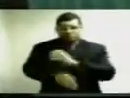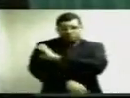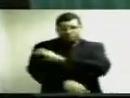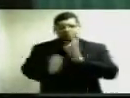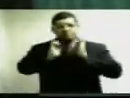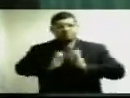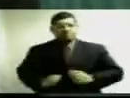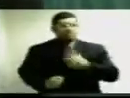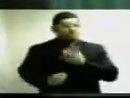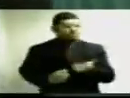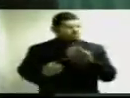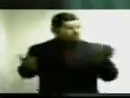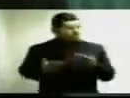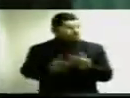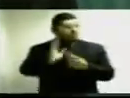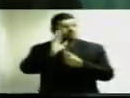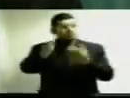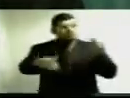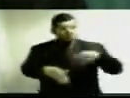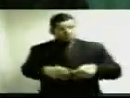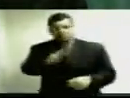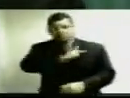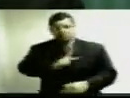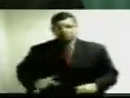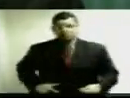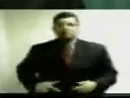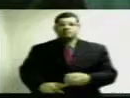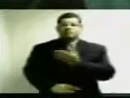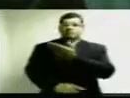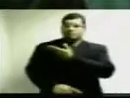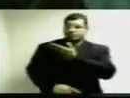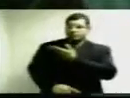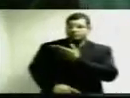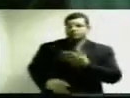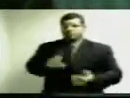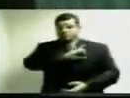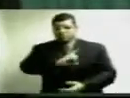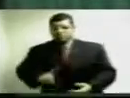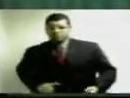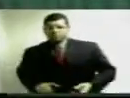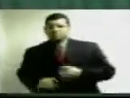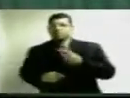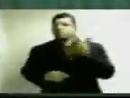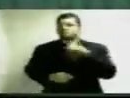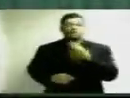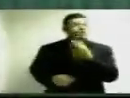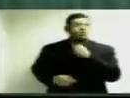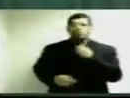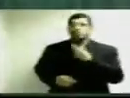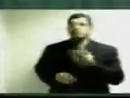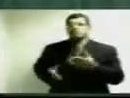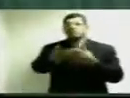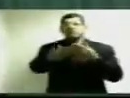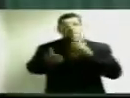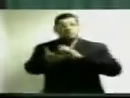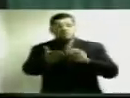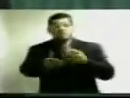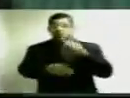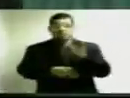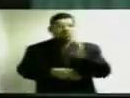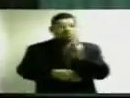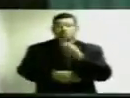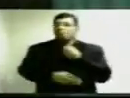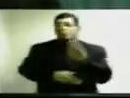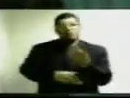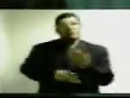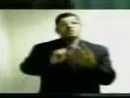comissão de ética, eu queria colocar aqui para o presidente da Casa e para os meus colegas. A corregedoria não pode apurar uma matéria dela